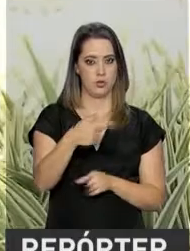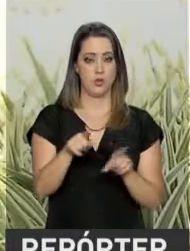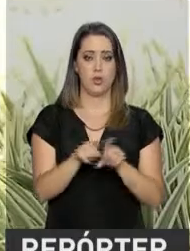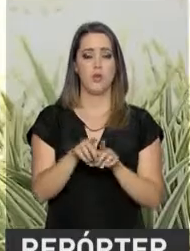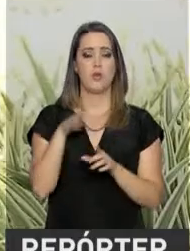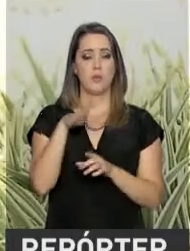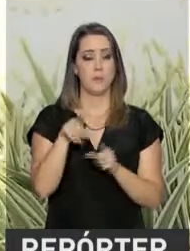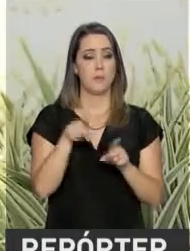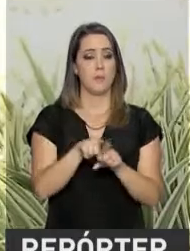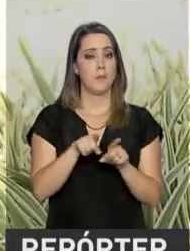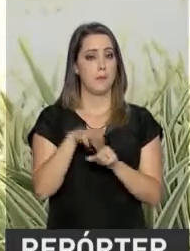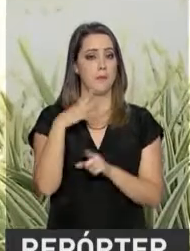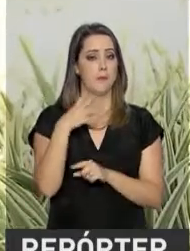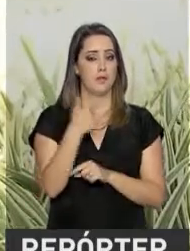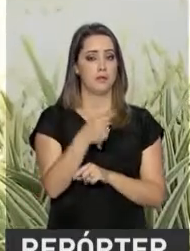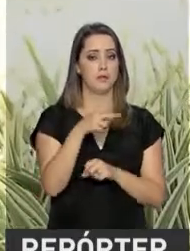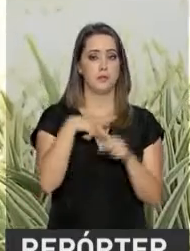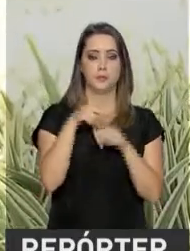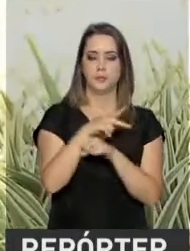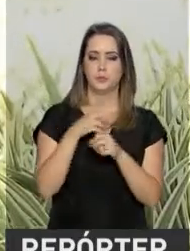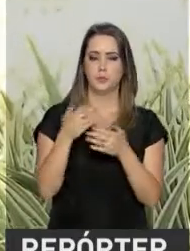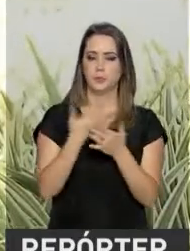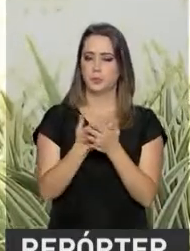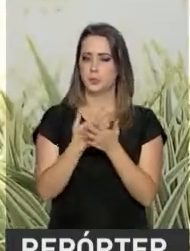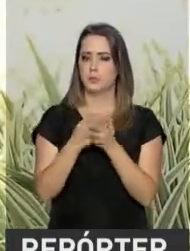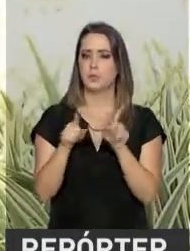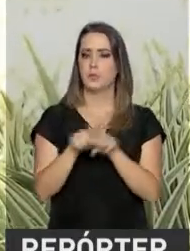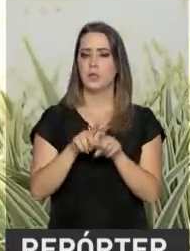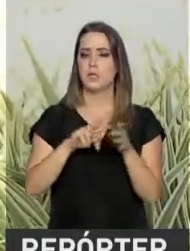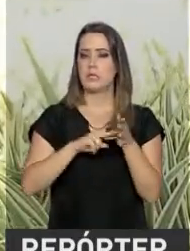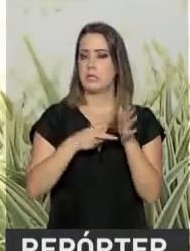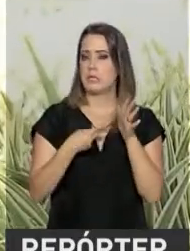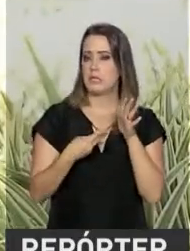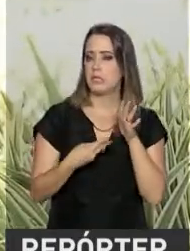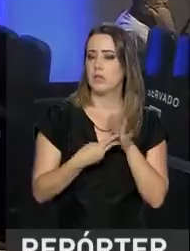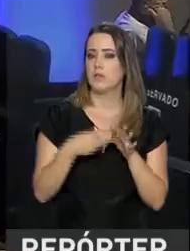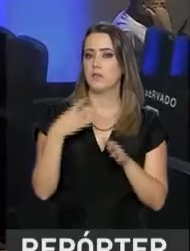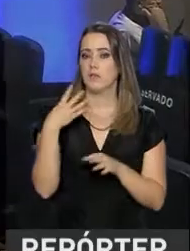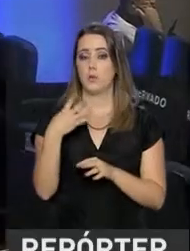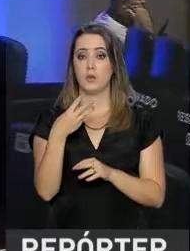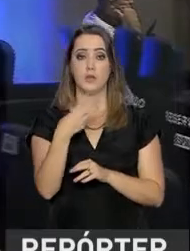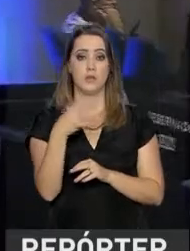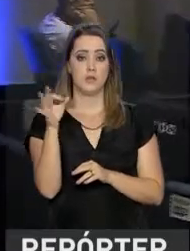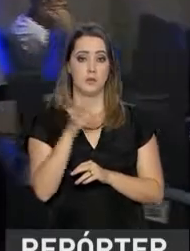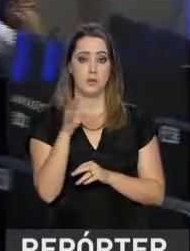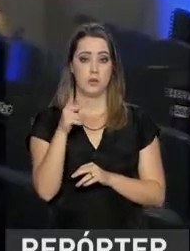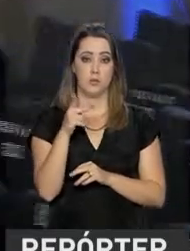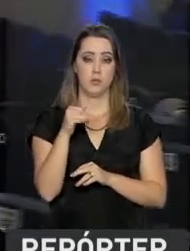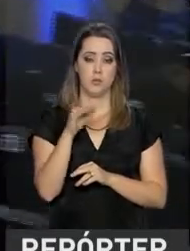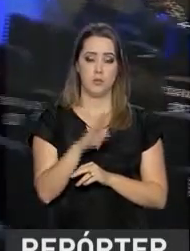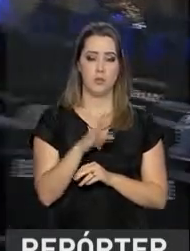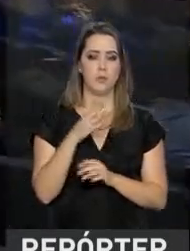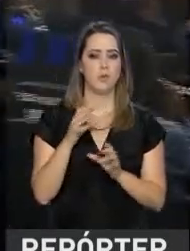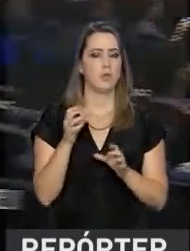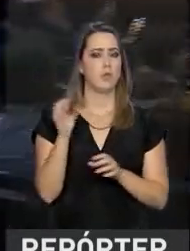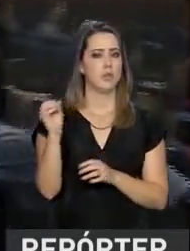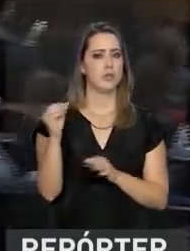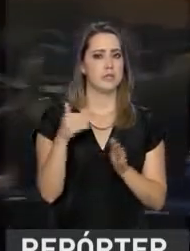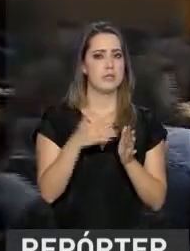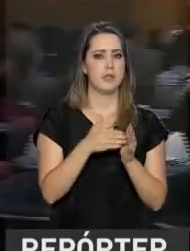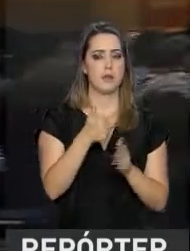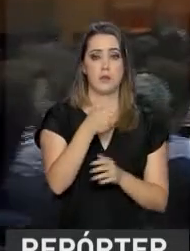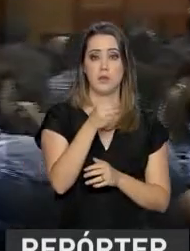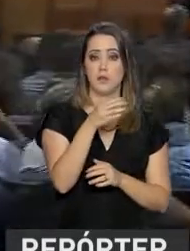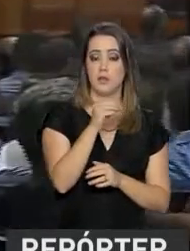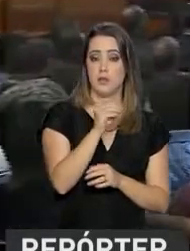analisados correspondem a 83% do pib mundial os países receberam notas de 0 a 100